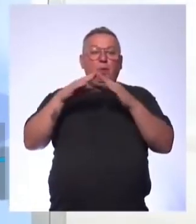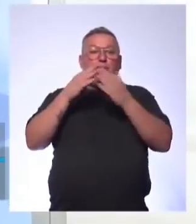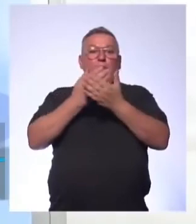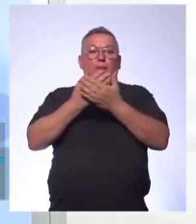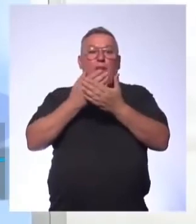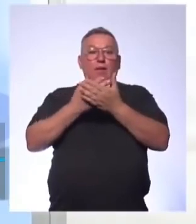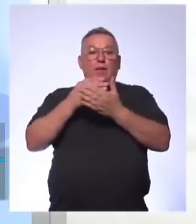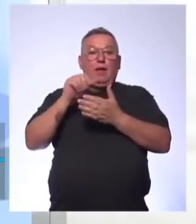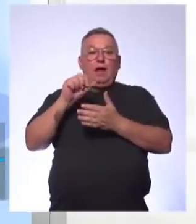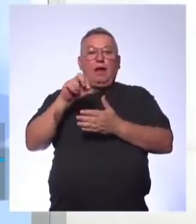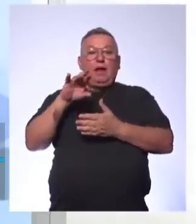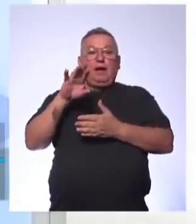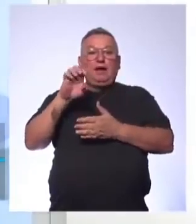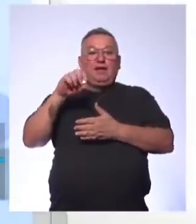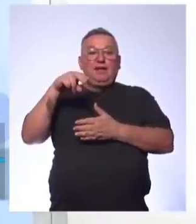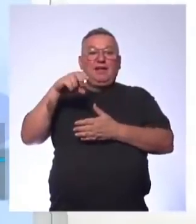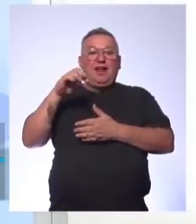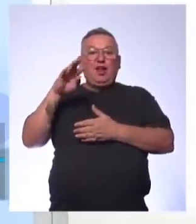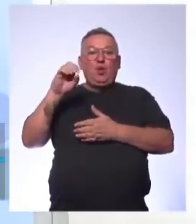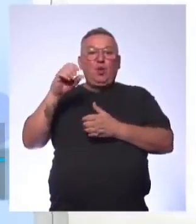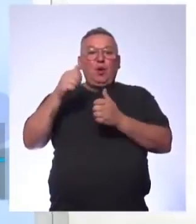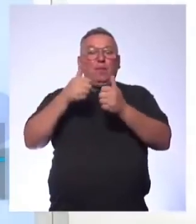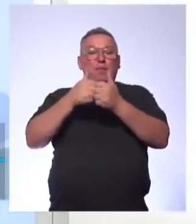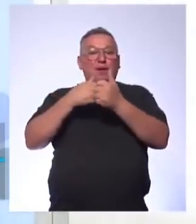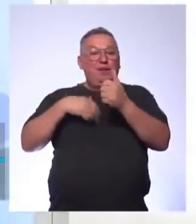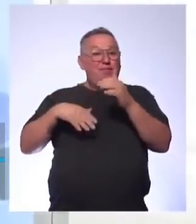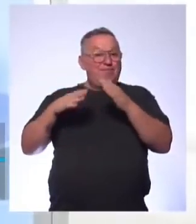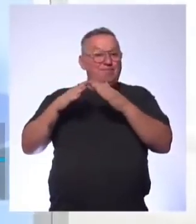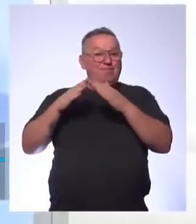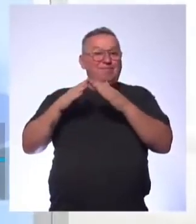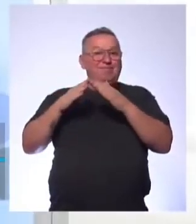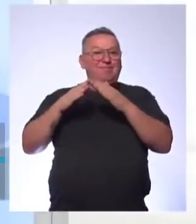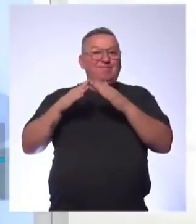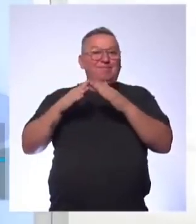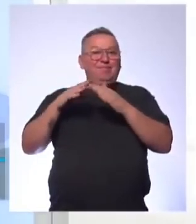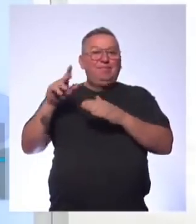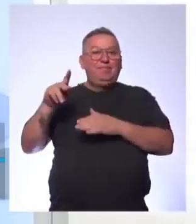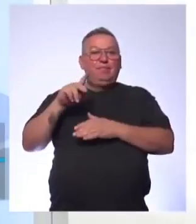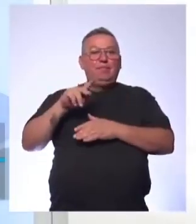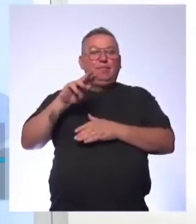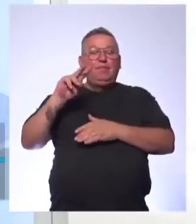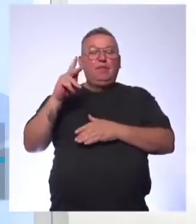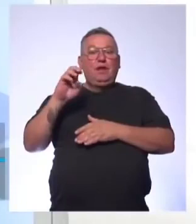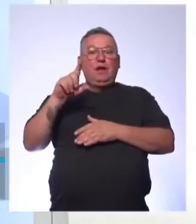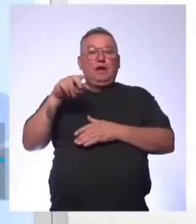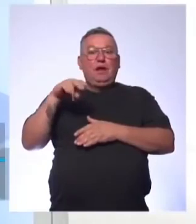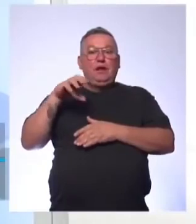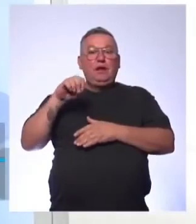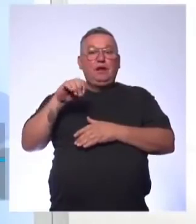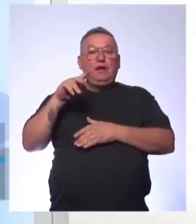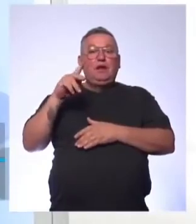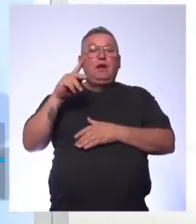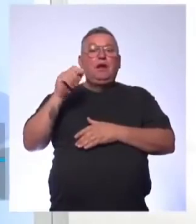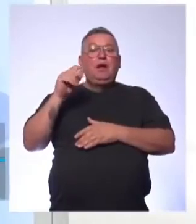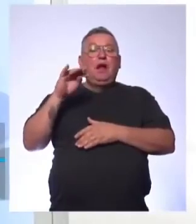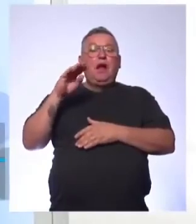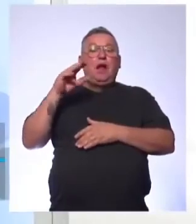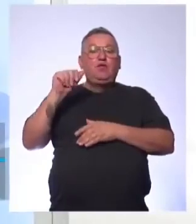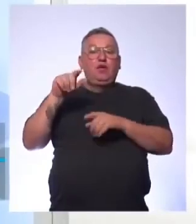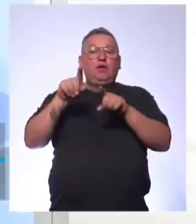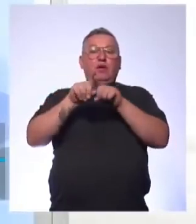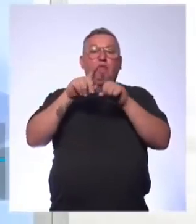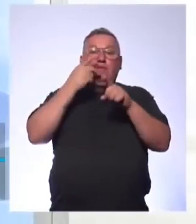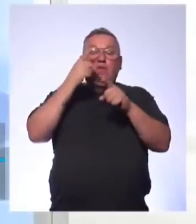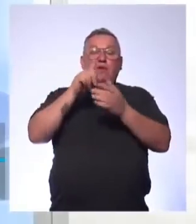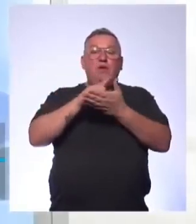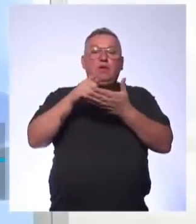escola Aires Neto, lá perto da minha casa, tá? A professora Eleni e a professora Kátia, auxiliando, falando as